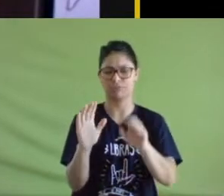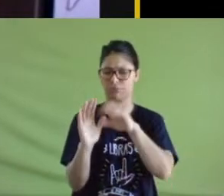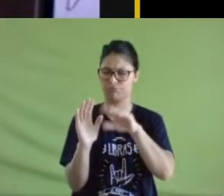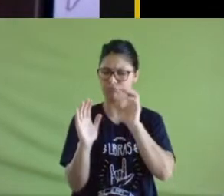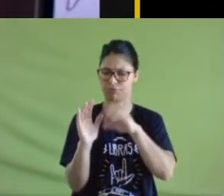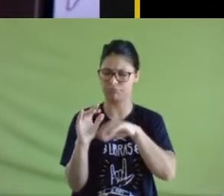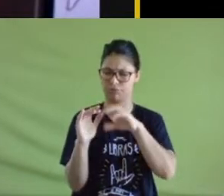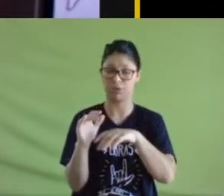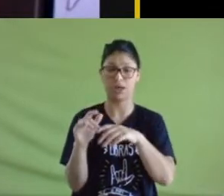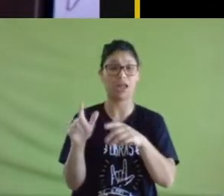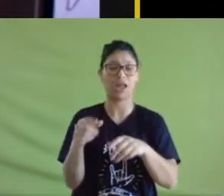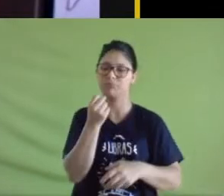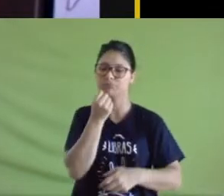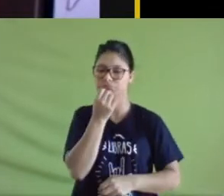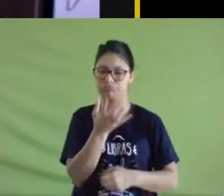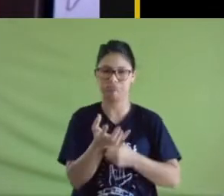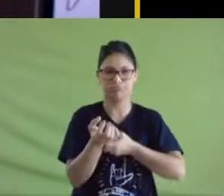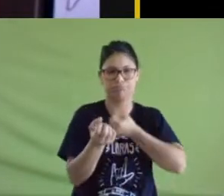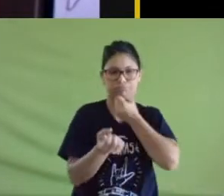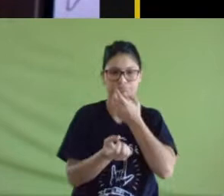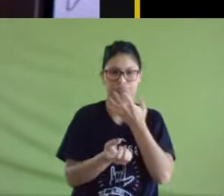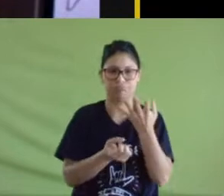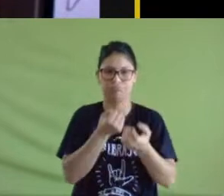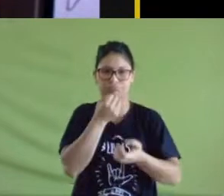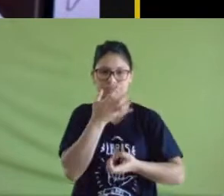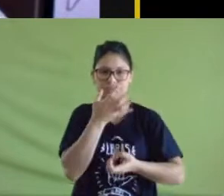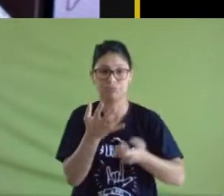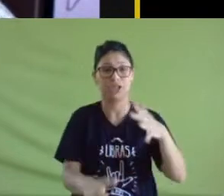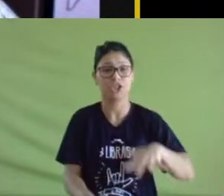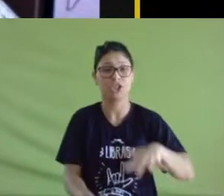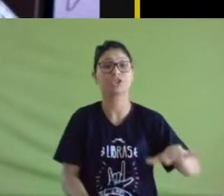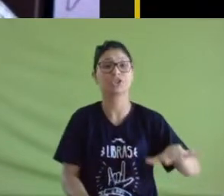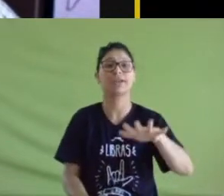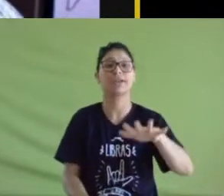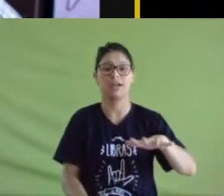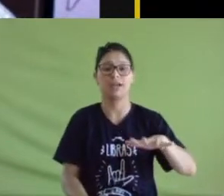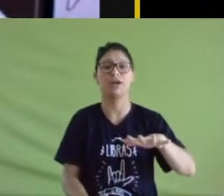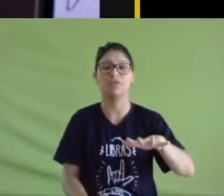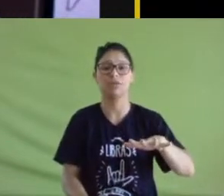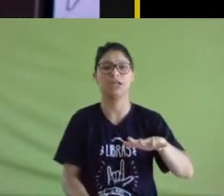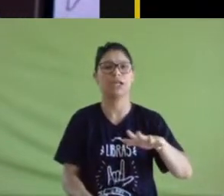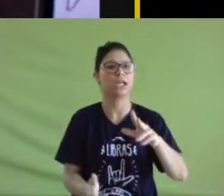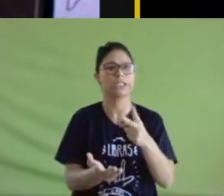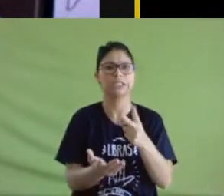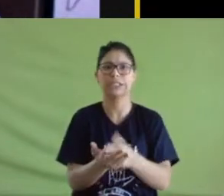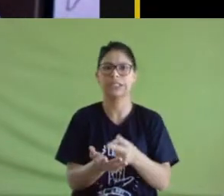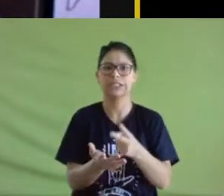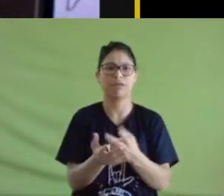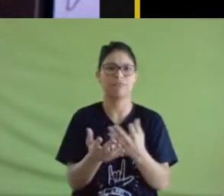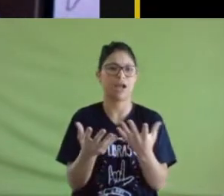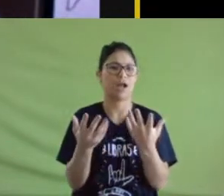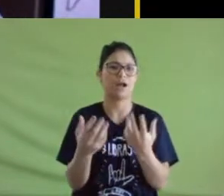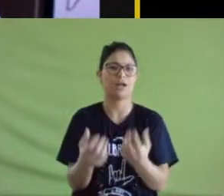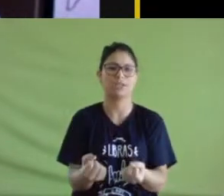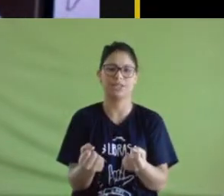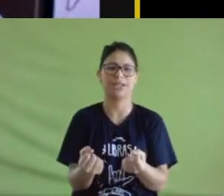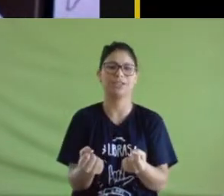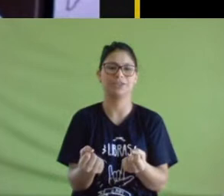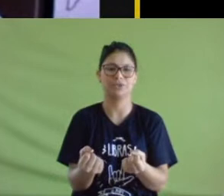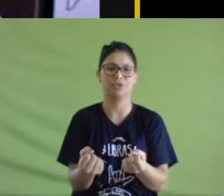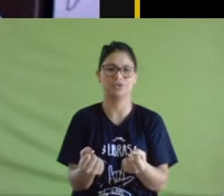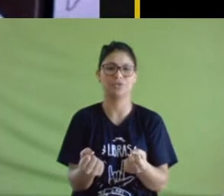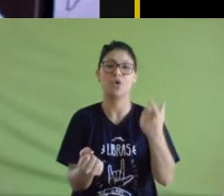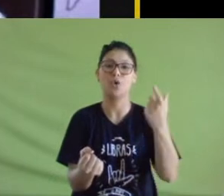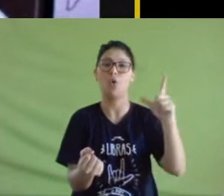são argumentos gerais que sempre são aceitos pelos